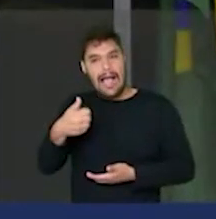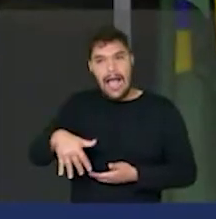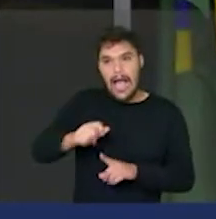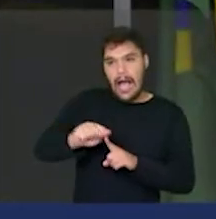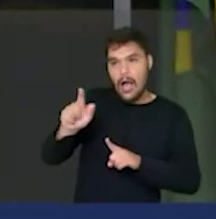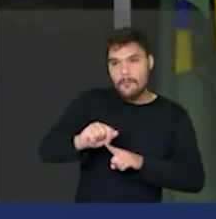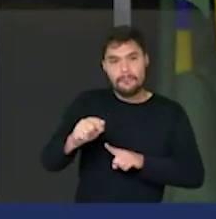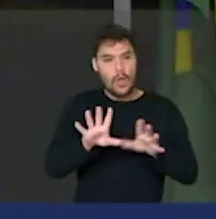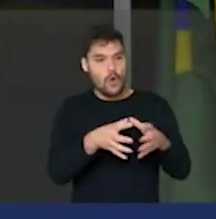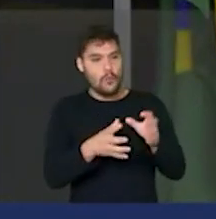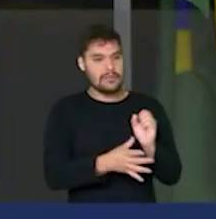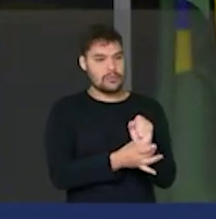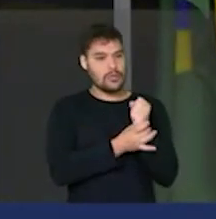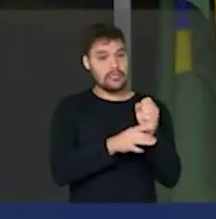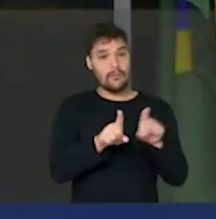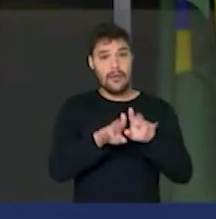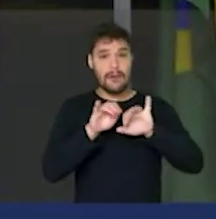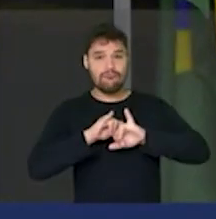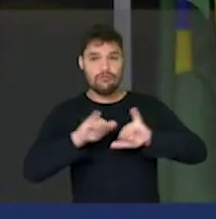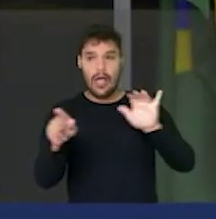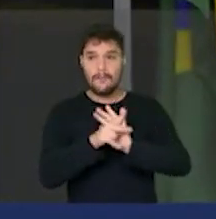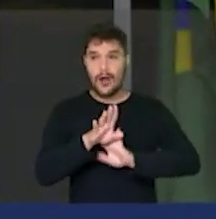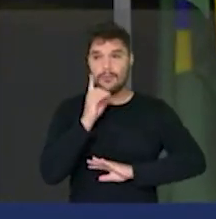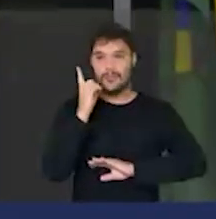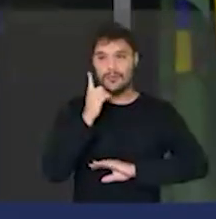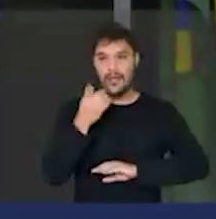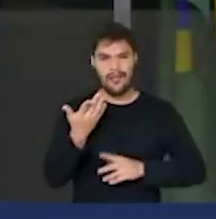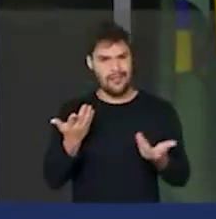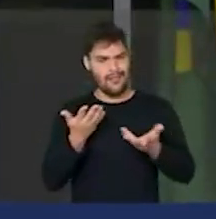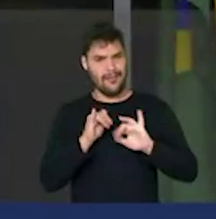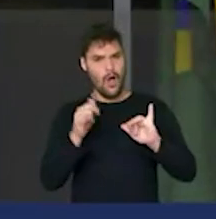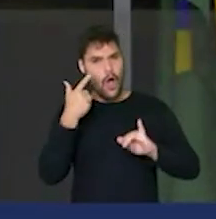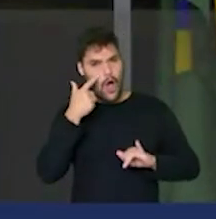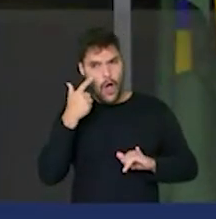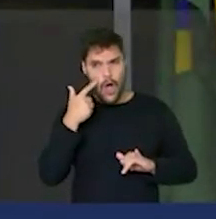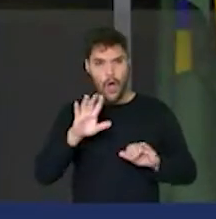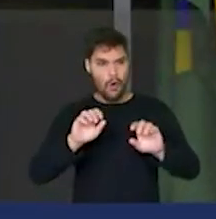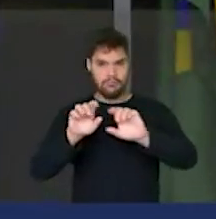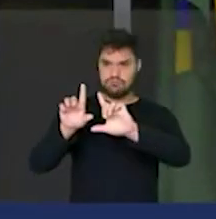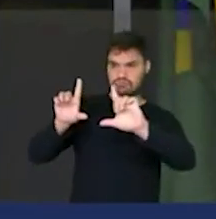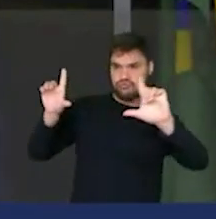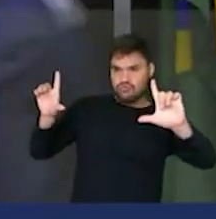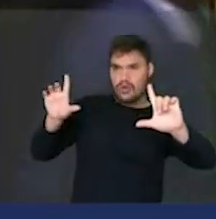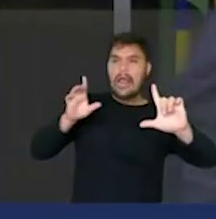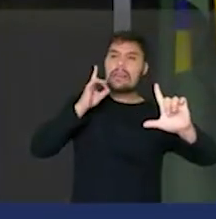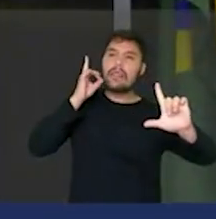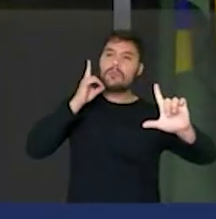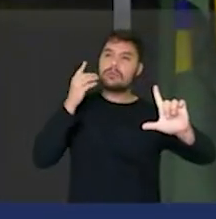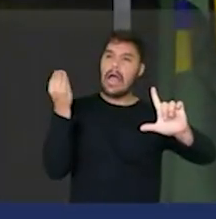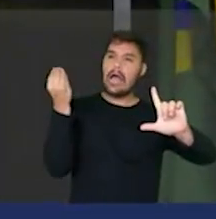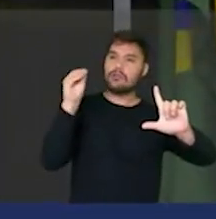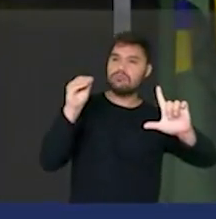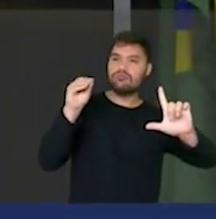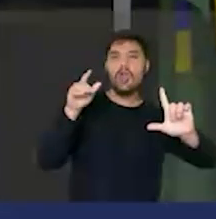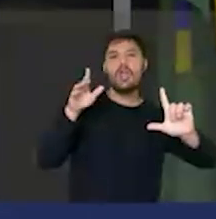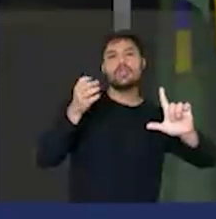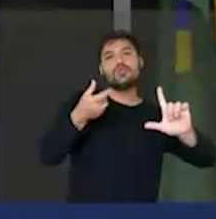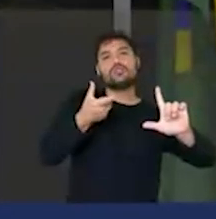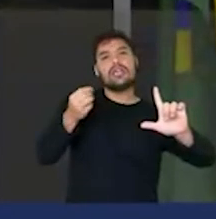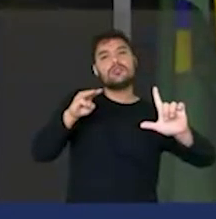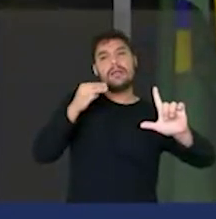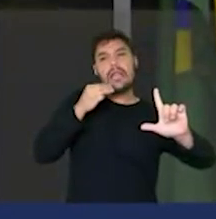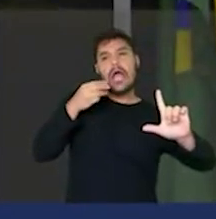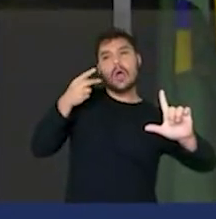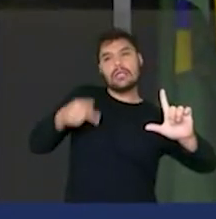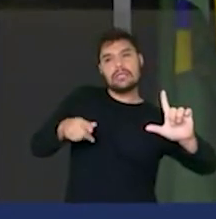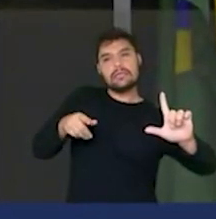de segurança, inclusive para divulgar mandato parlamentar. Quem nunca viu, né, um outdoor, né? O deputado levou 200 milhões de reais